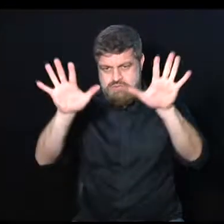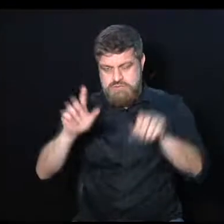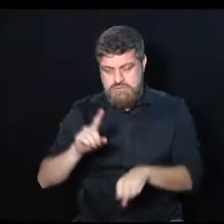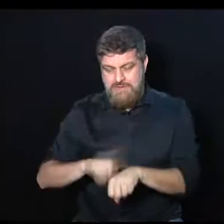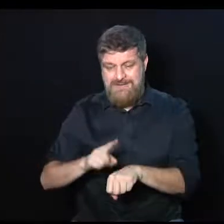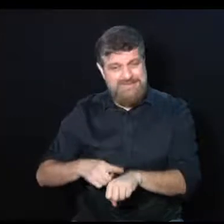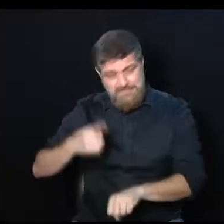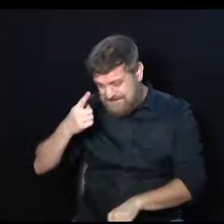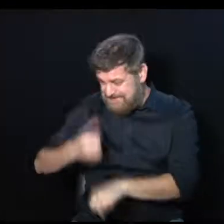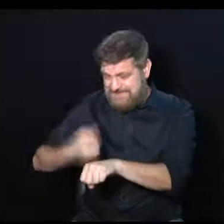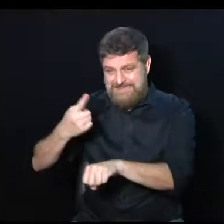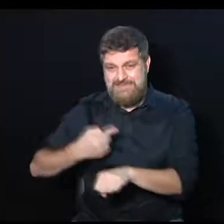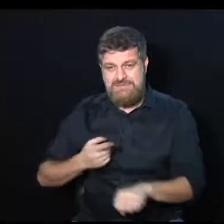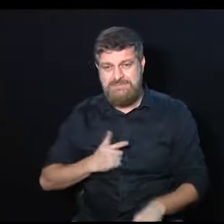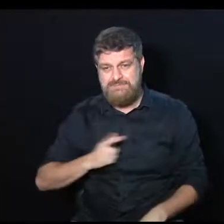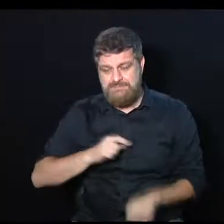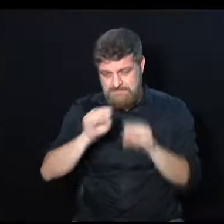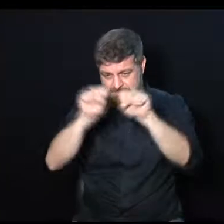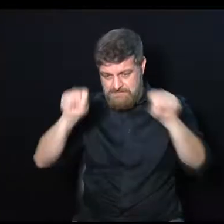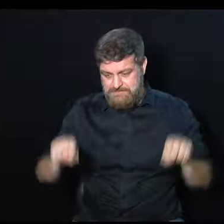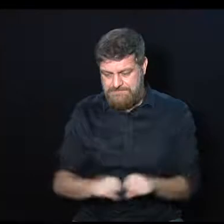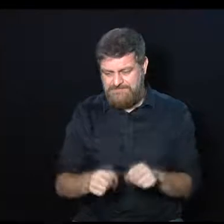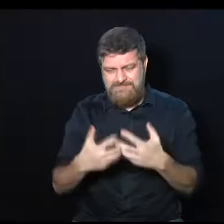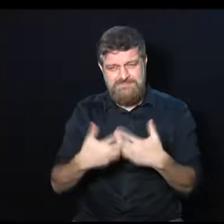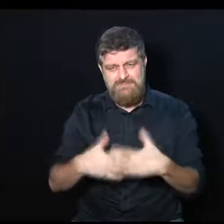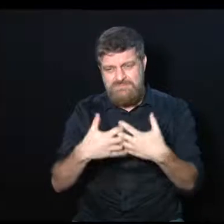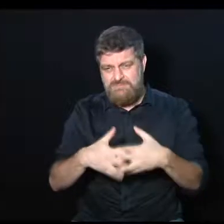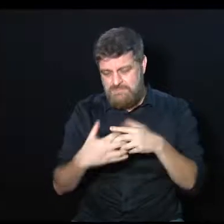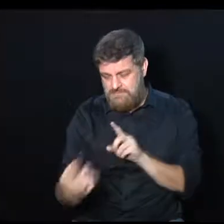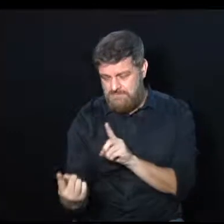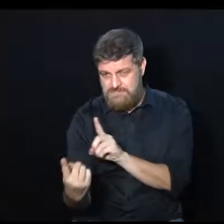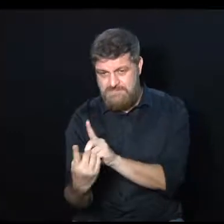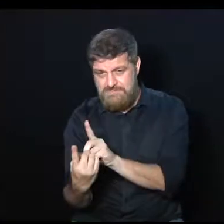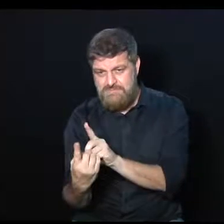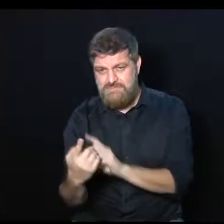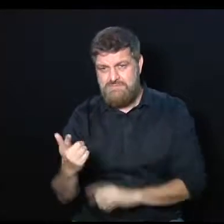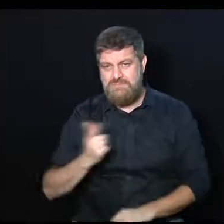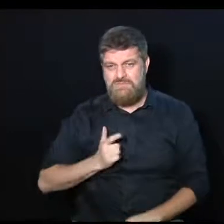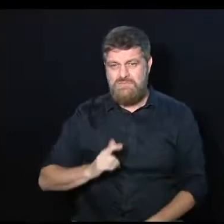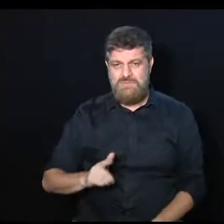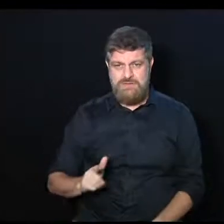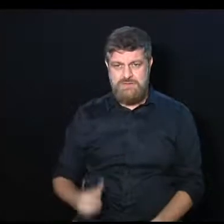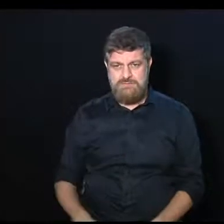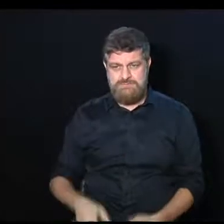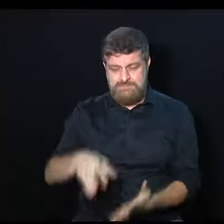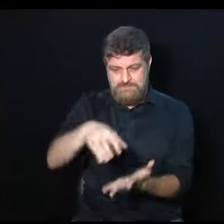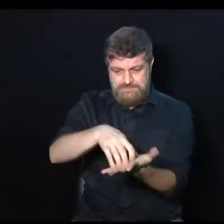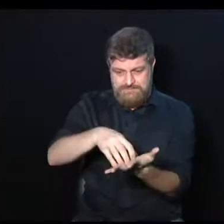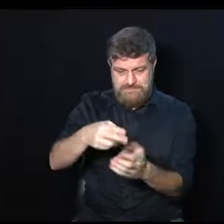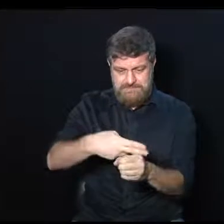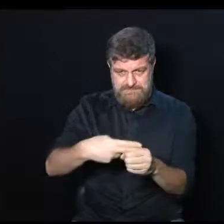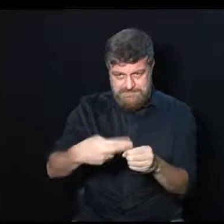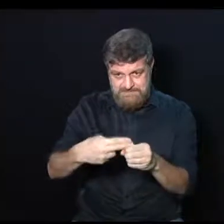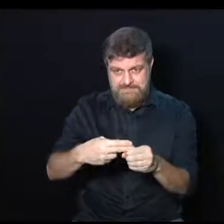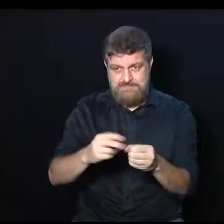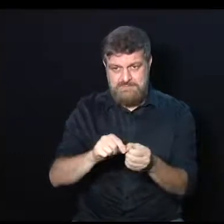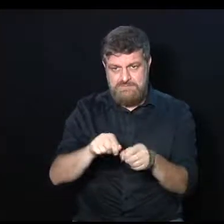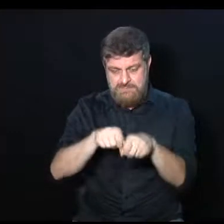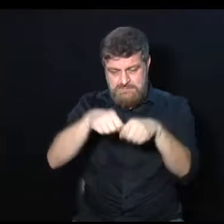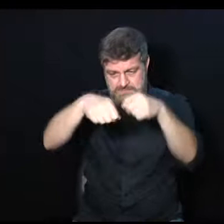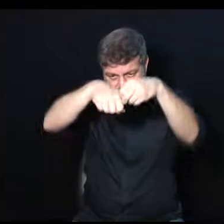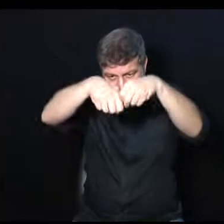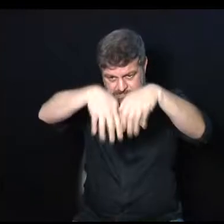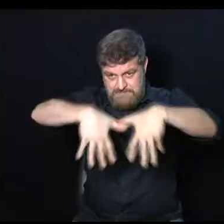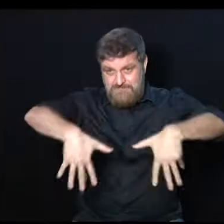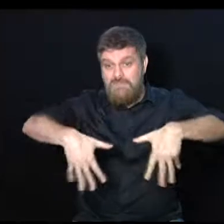sistema. Tá? Então, esse atendimento é... a gente fala que existe um CIATox antes do DataTox e depois do DataTox, que